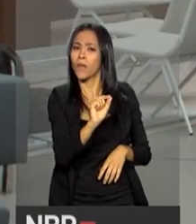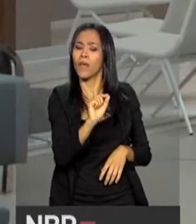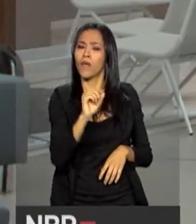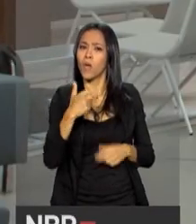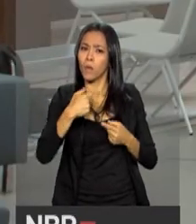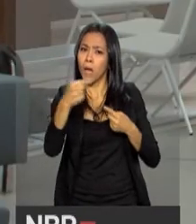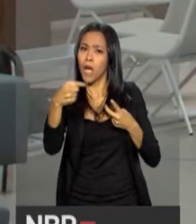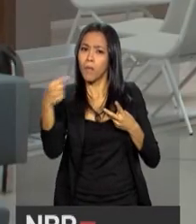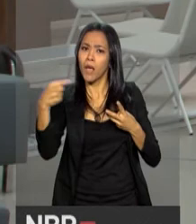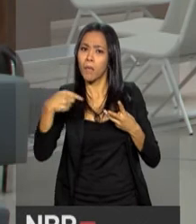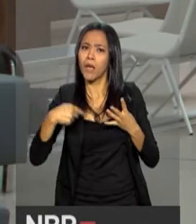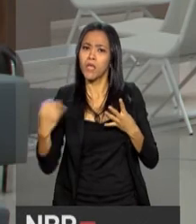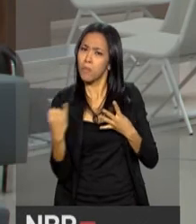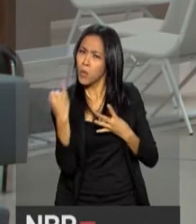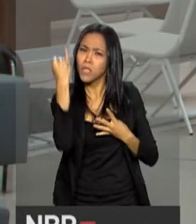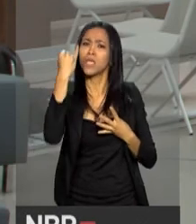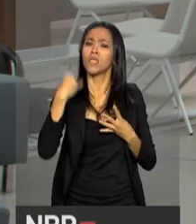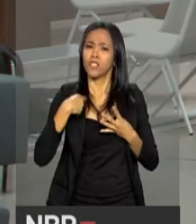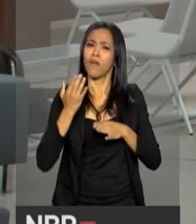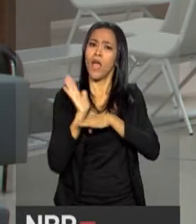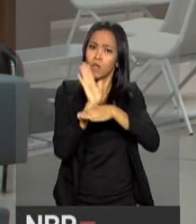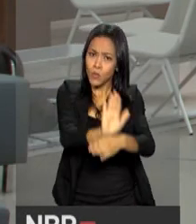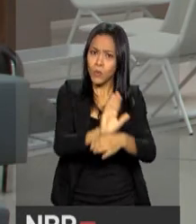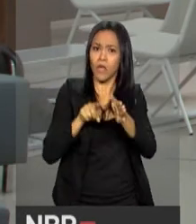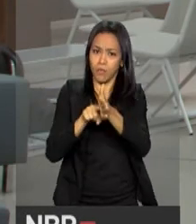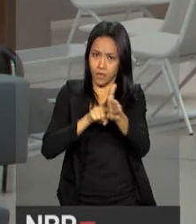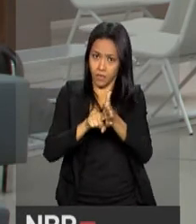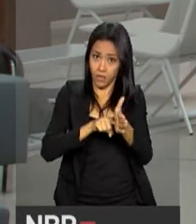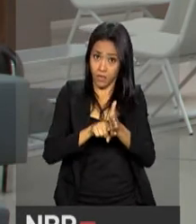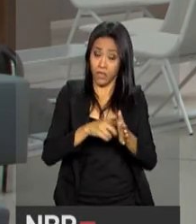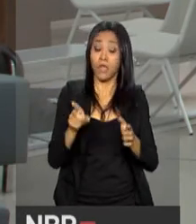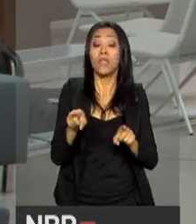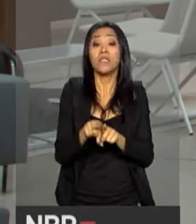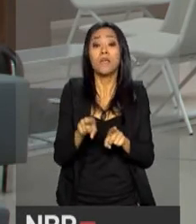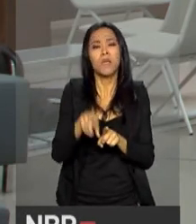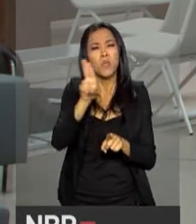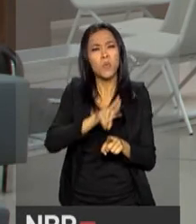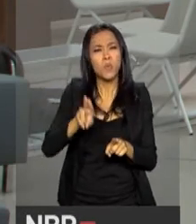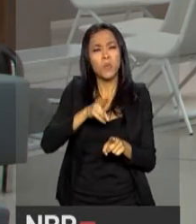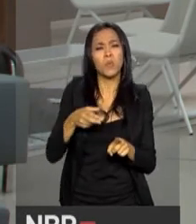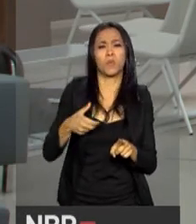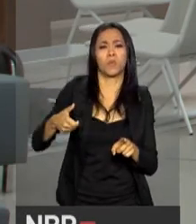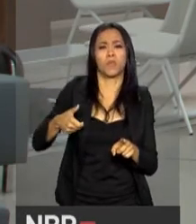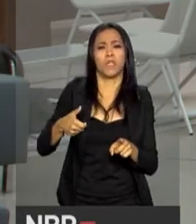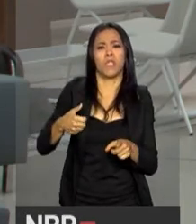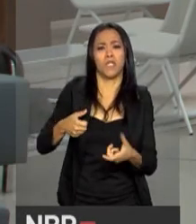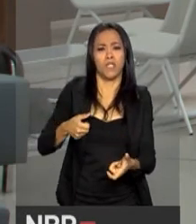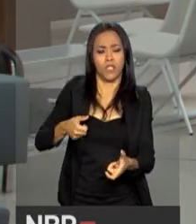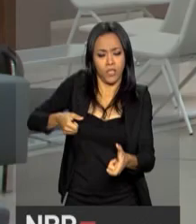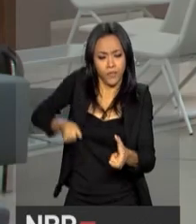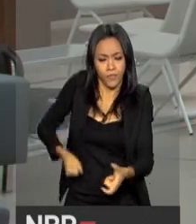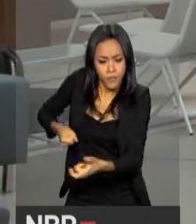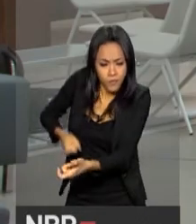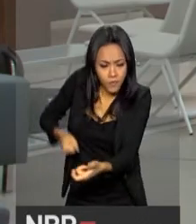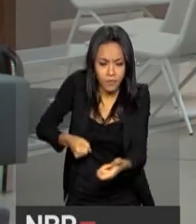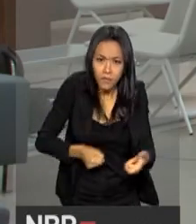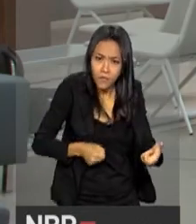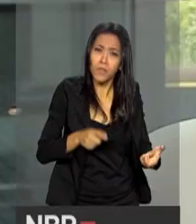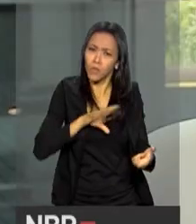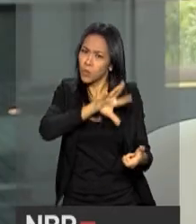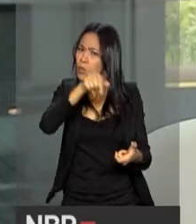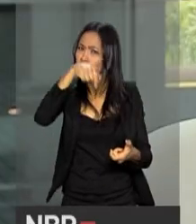importantes que o censo vai trazer ele também vai abordar por exemplo a questão do uso de agrotóxicos irrigação tudo isso vai estar